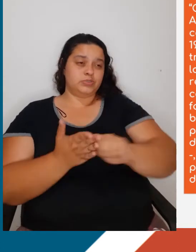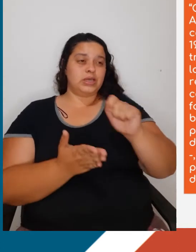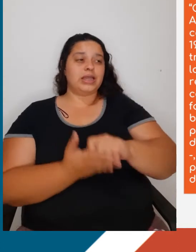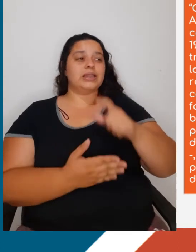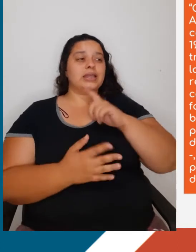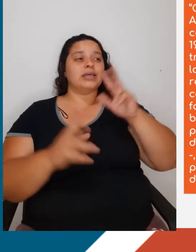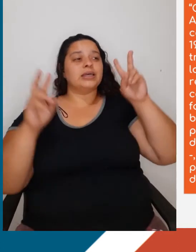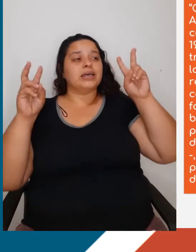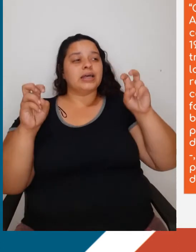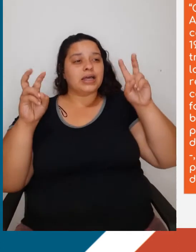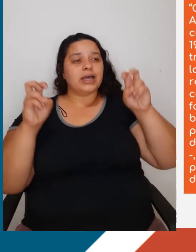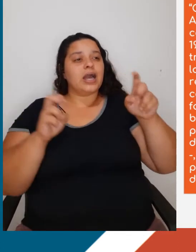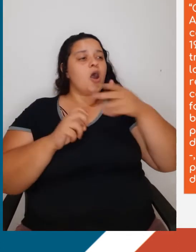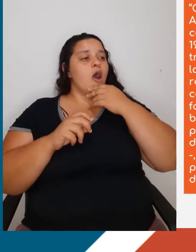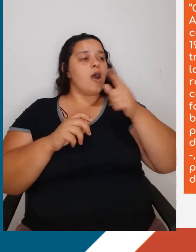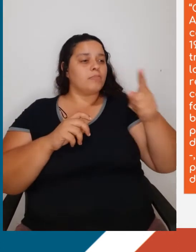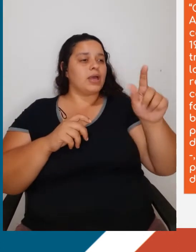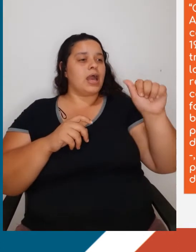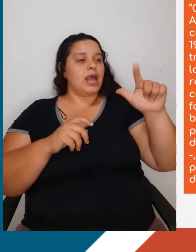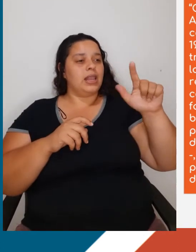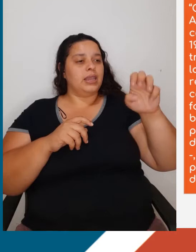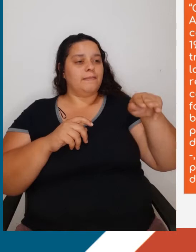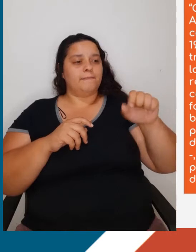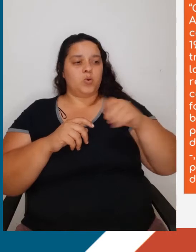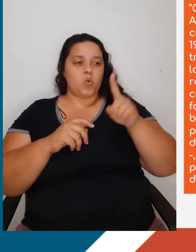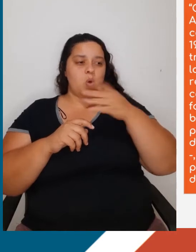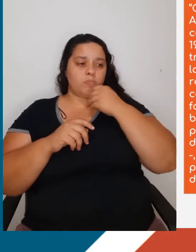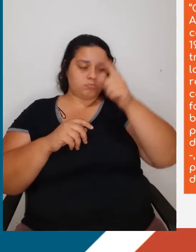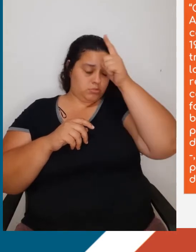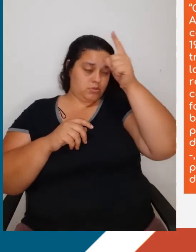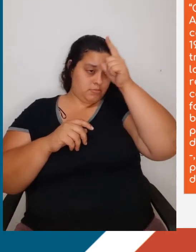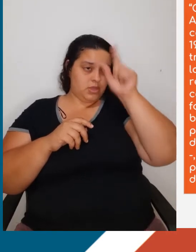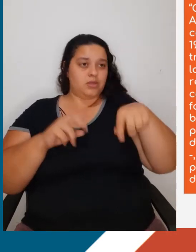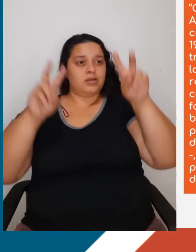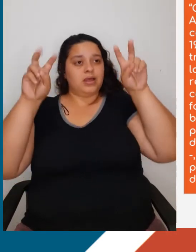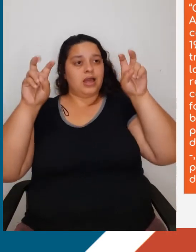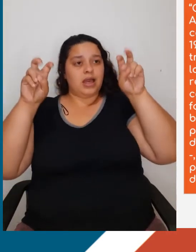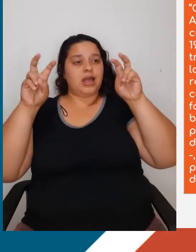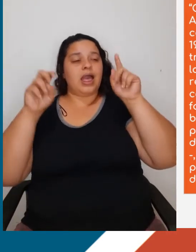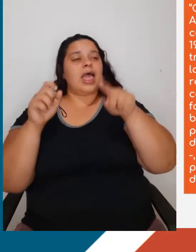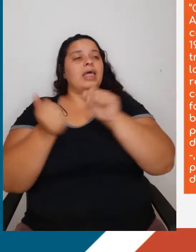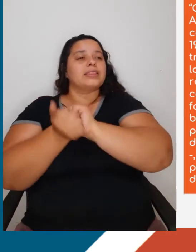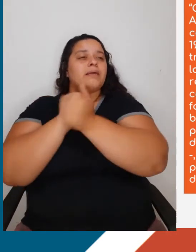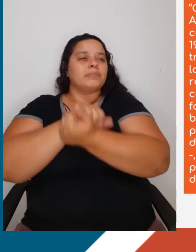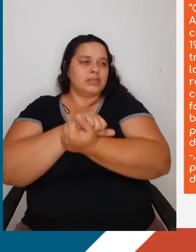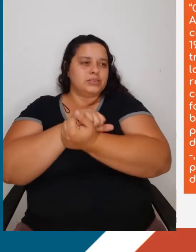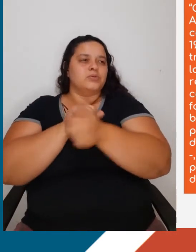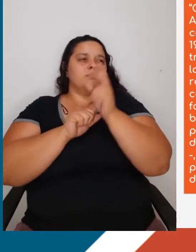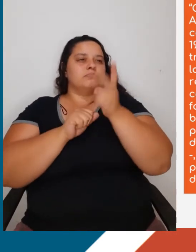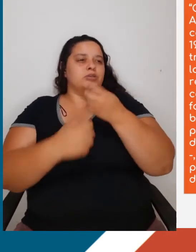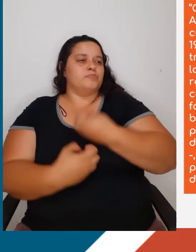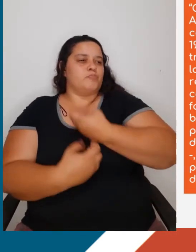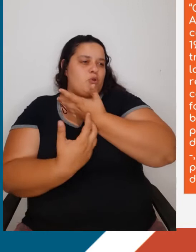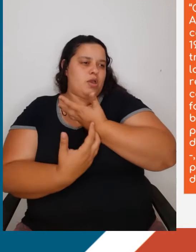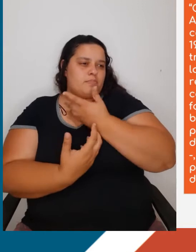teatro do absurdo, do famoso dramaturgo alemão Bertolt Brecht, com a citação logo no título, que é uma adaptação de um verso do